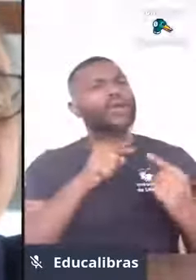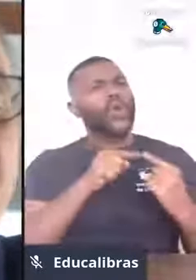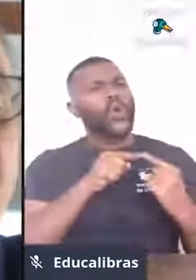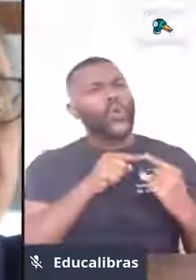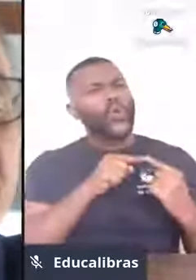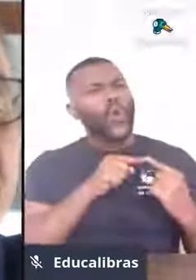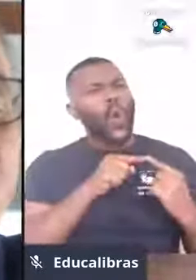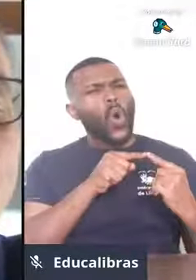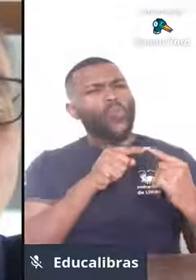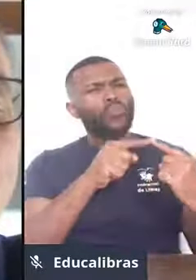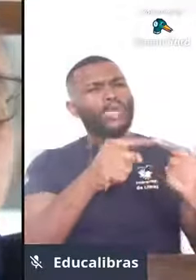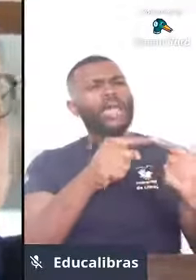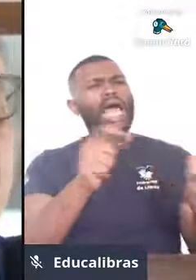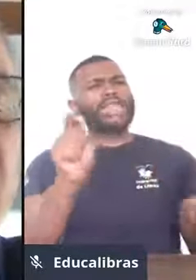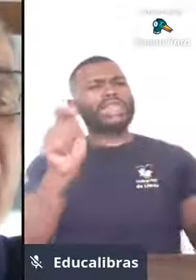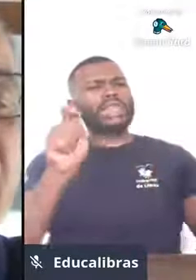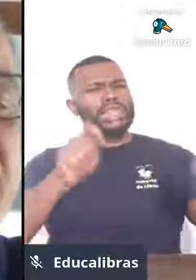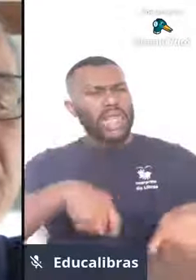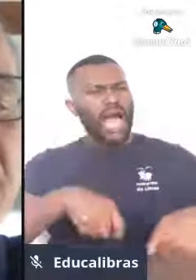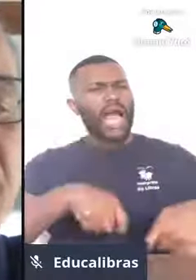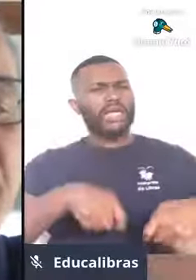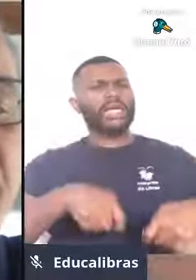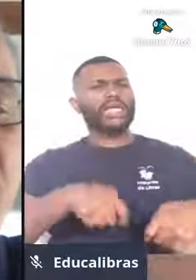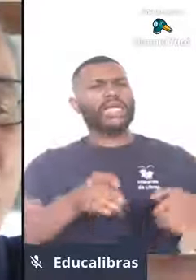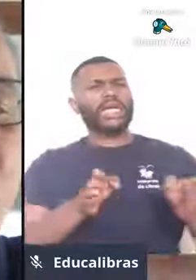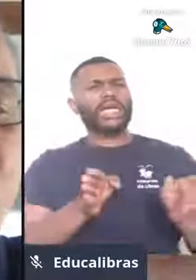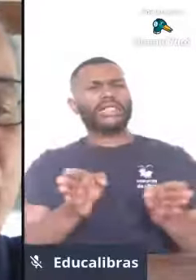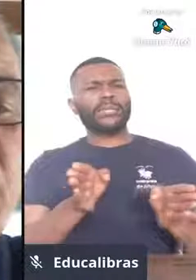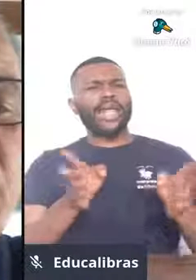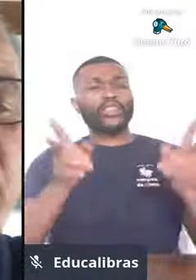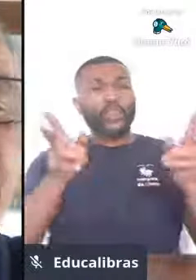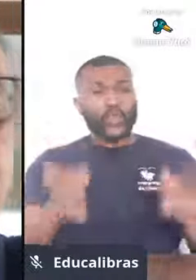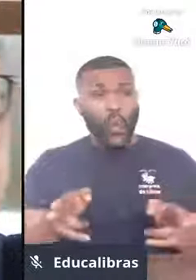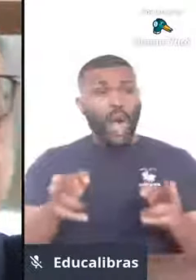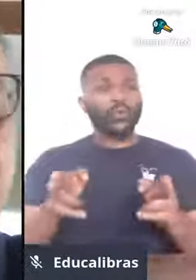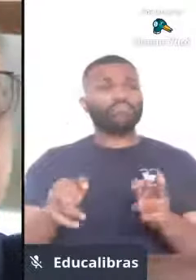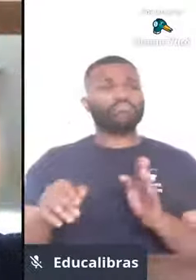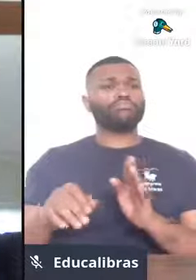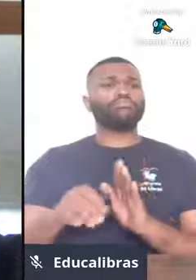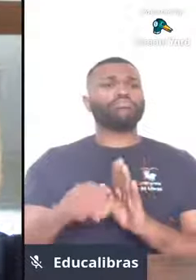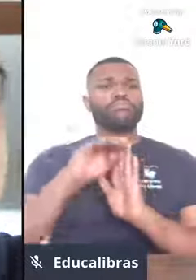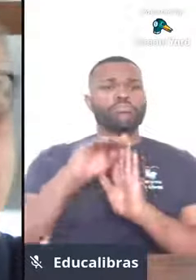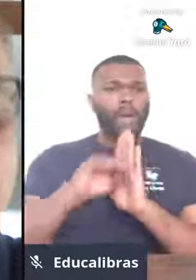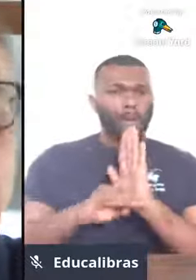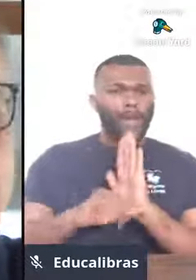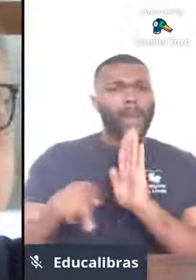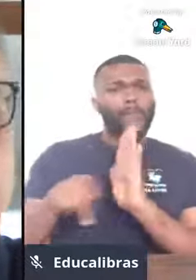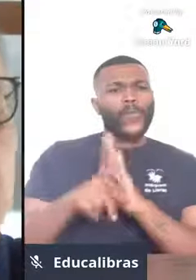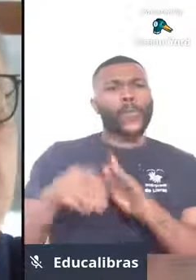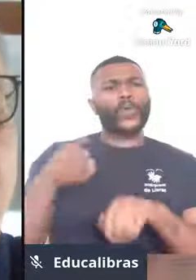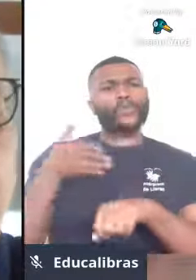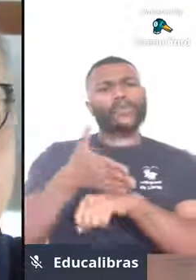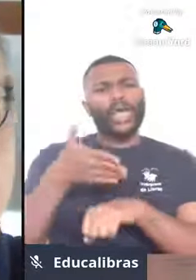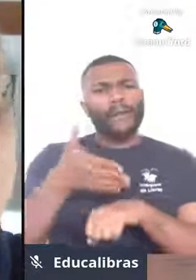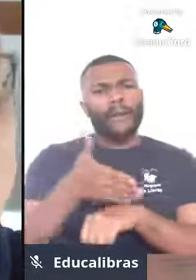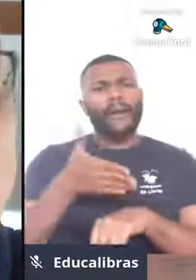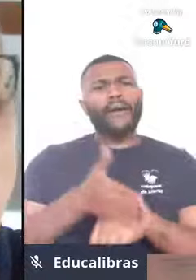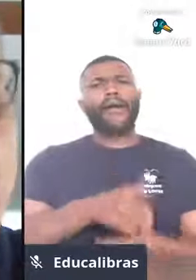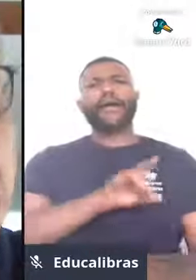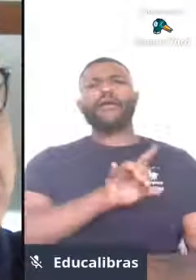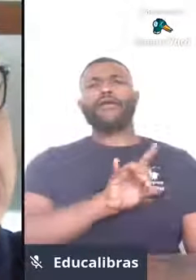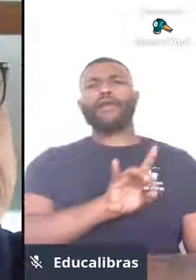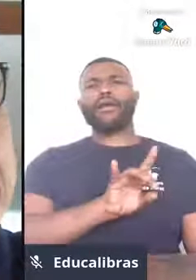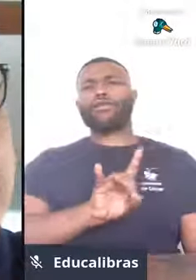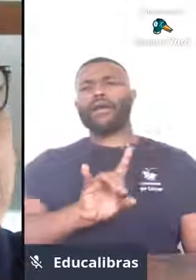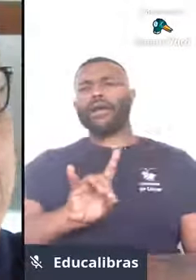a funcionar como o Serra queria. Então, cada passo foi um orgulho